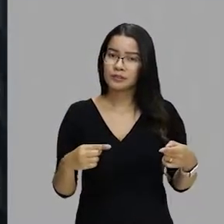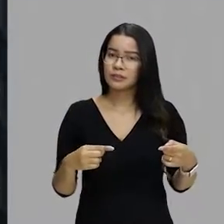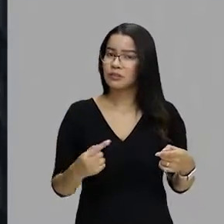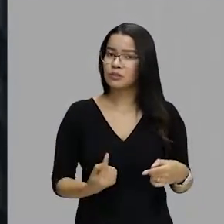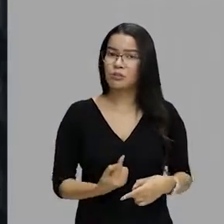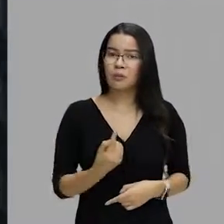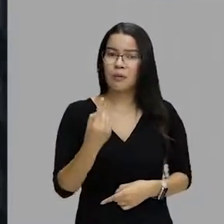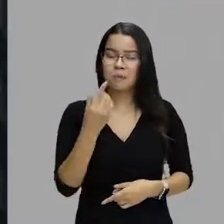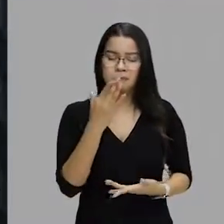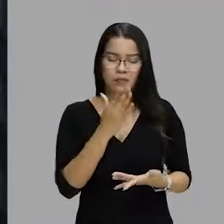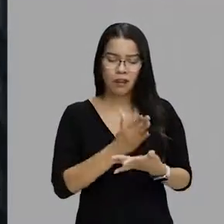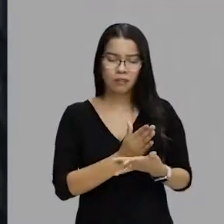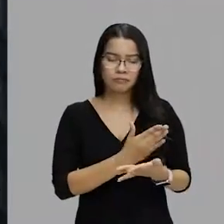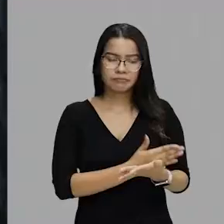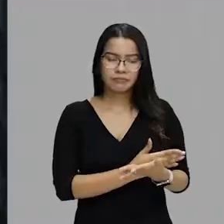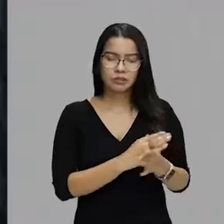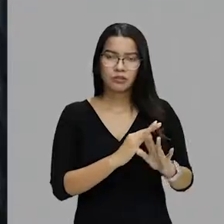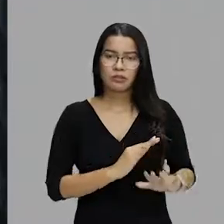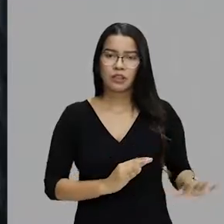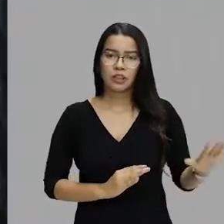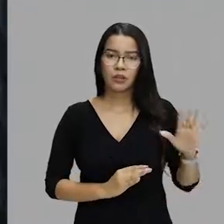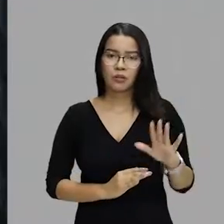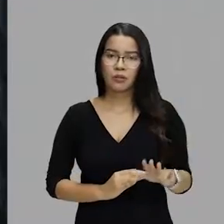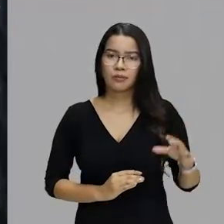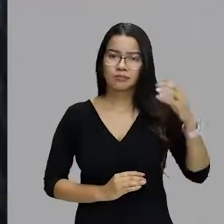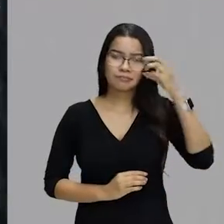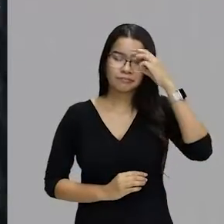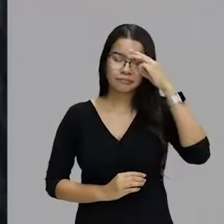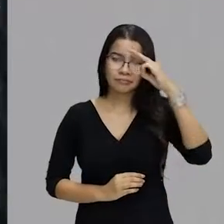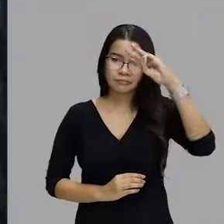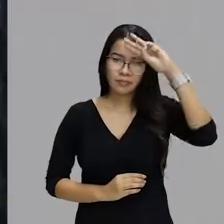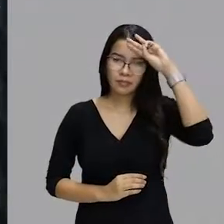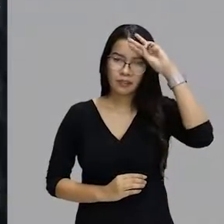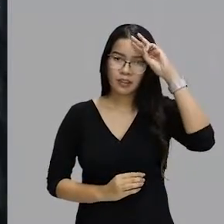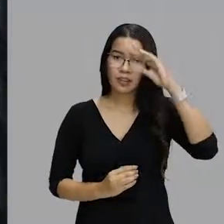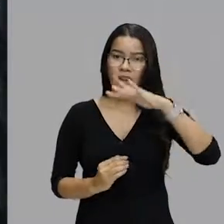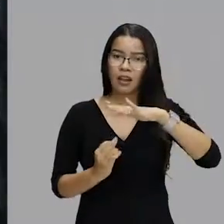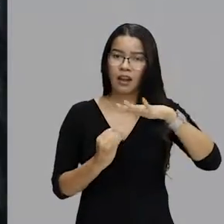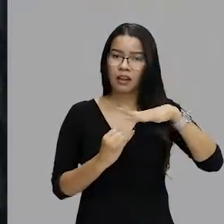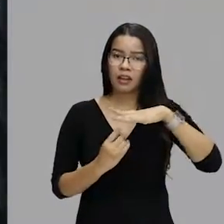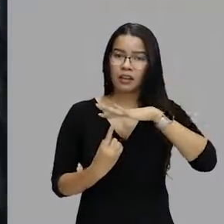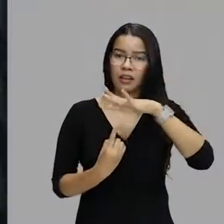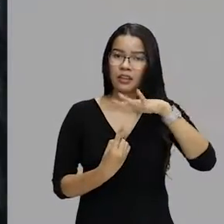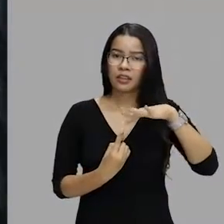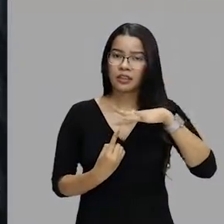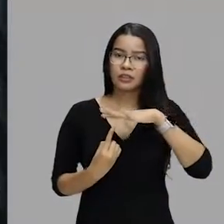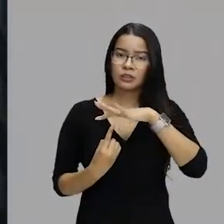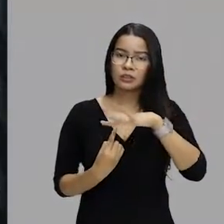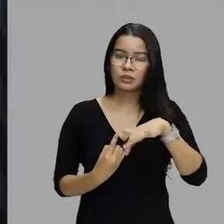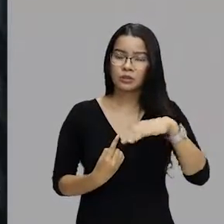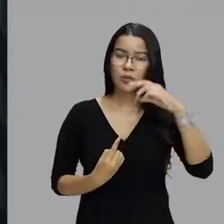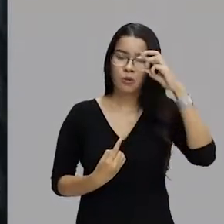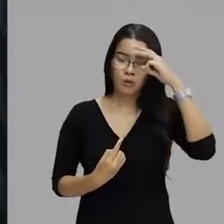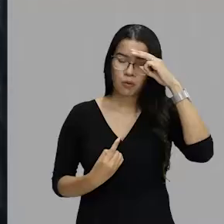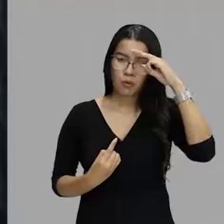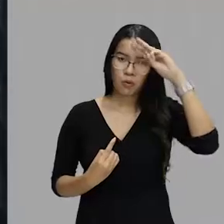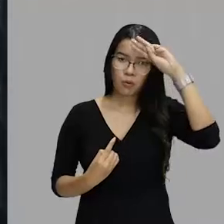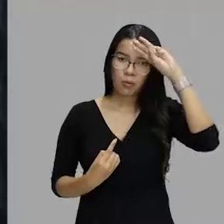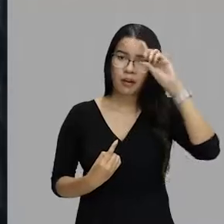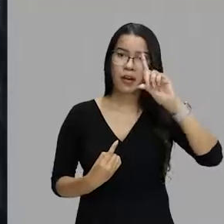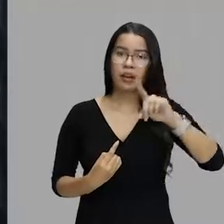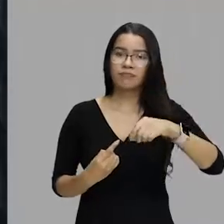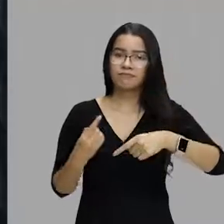uma parte do território cubano. Uma parte da ilha de Cuba passa a ser